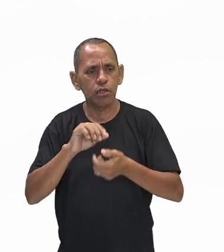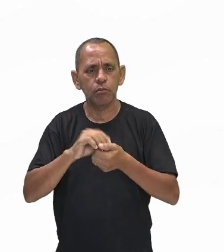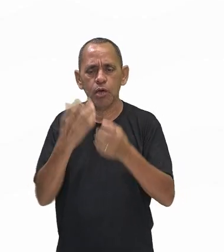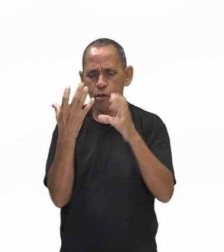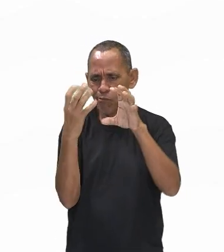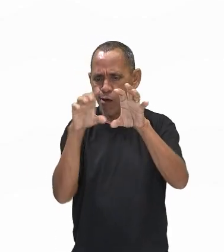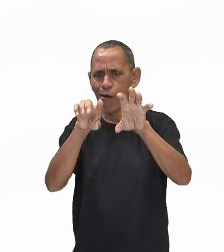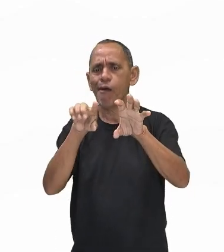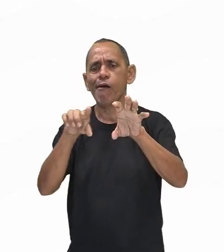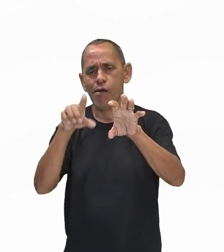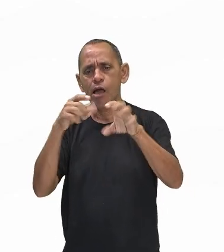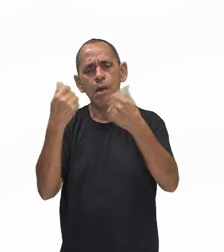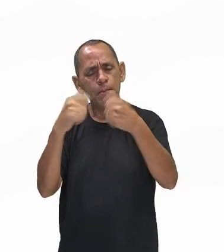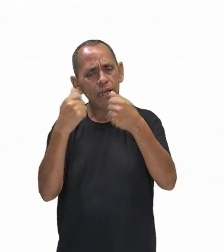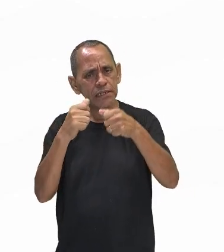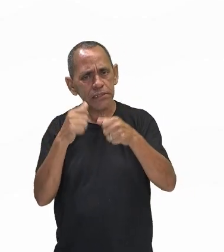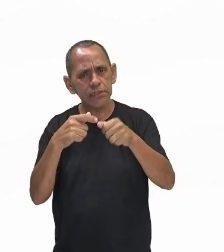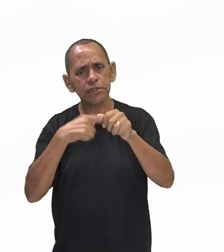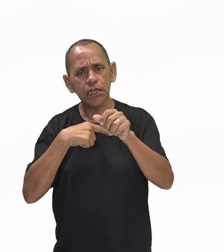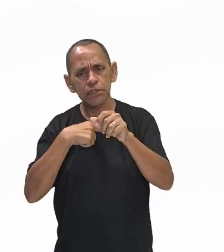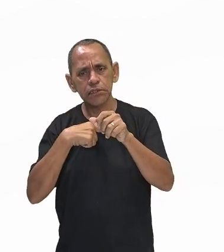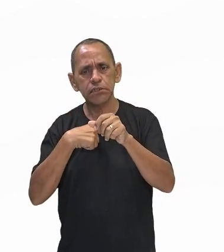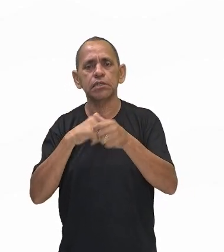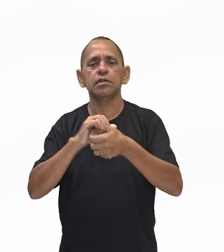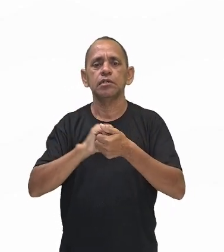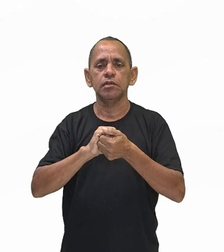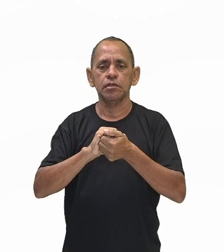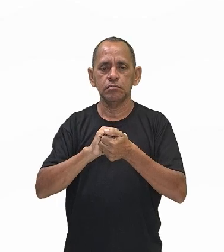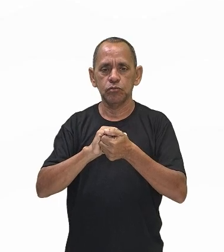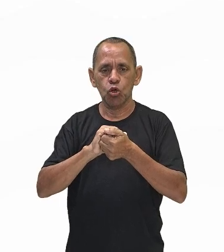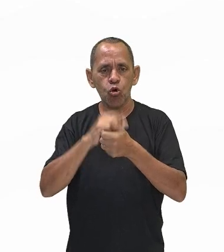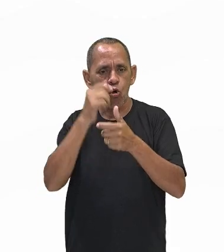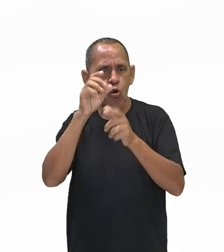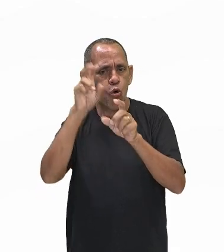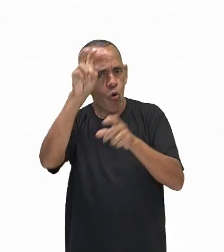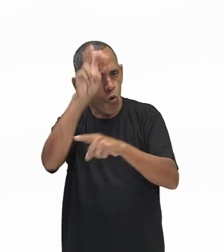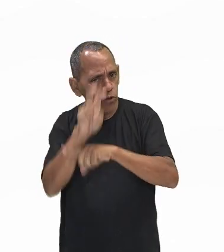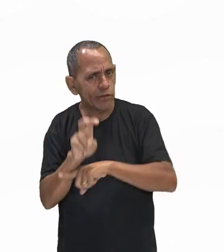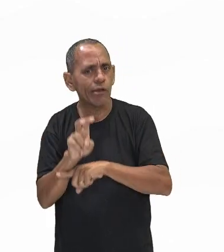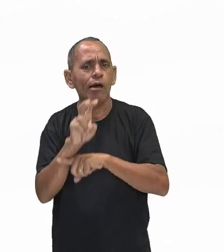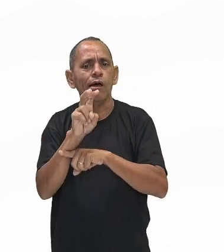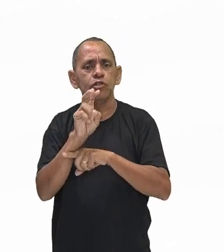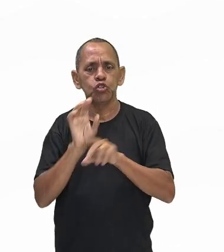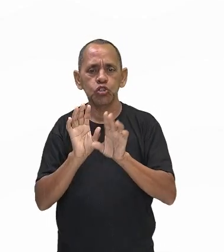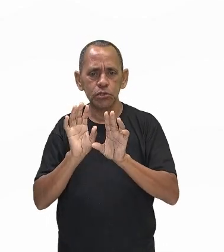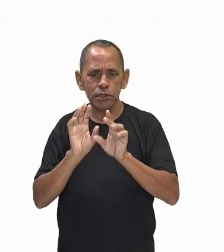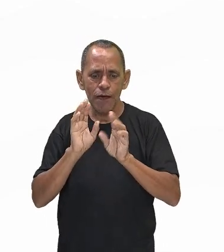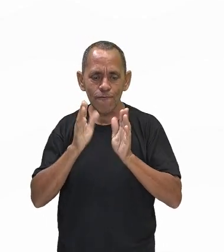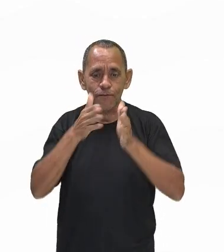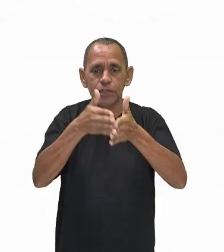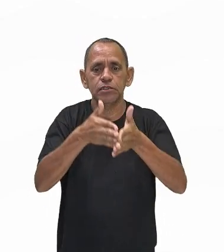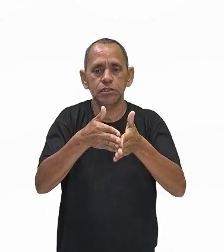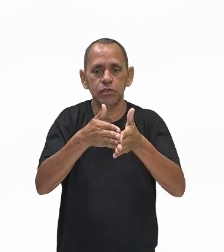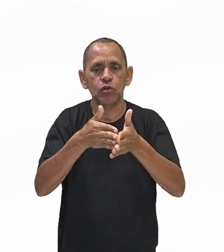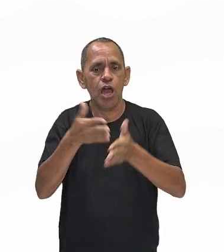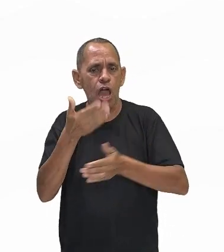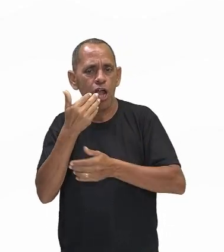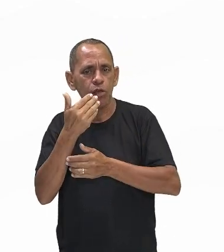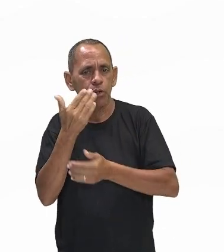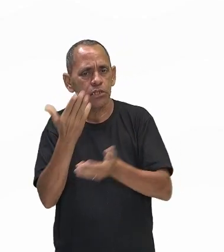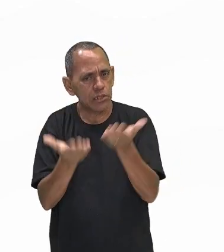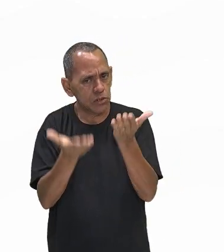alguns cuidados e tratamentos específicos Quais são esses tratamentos uma alimentação